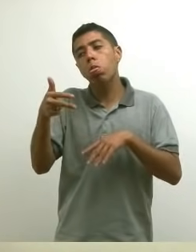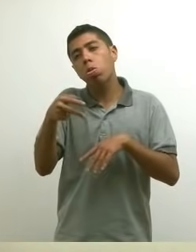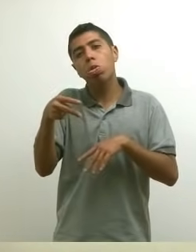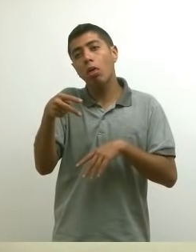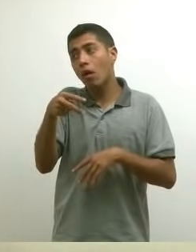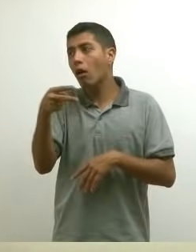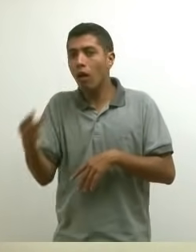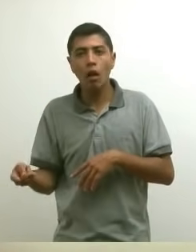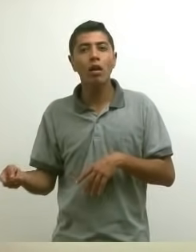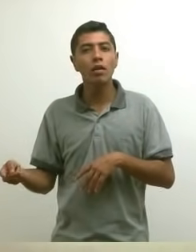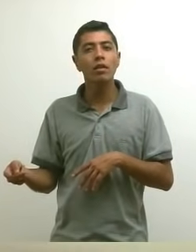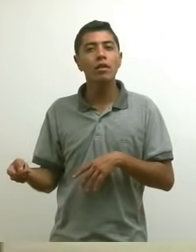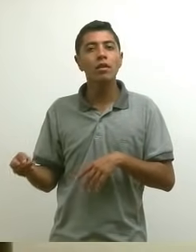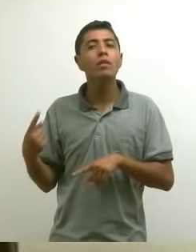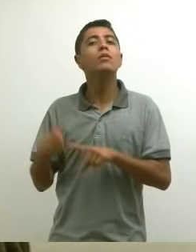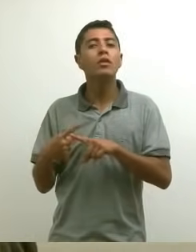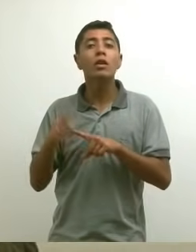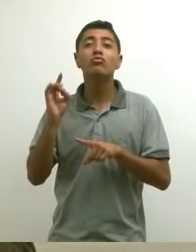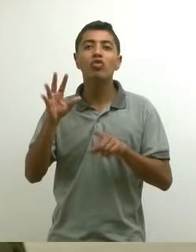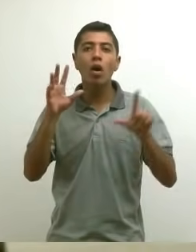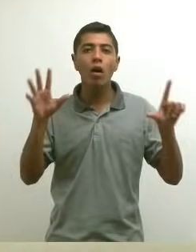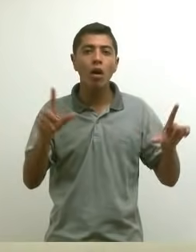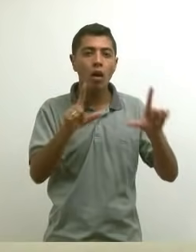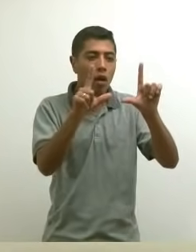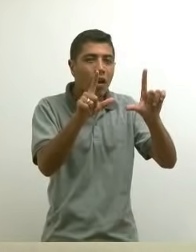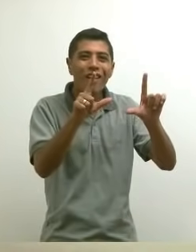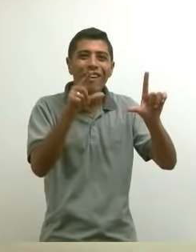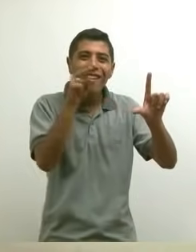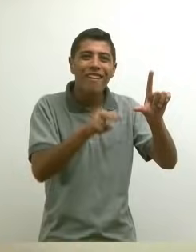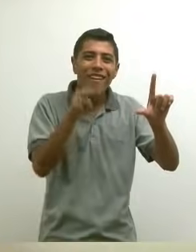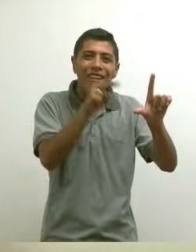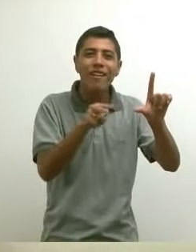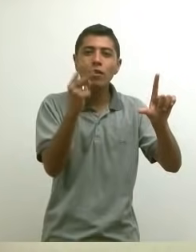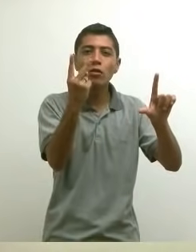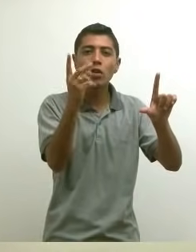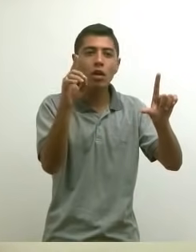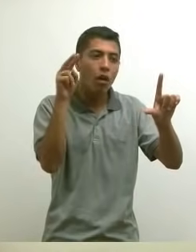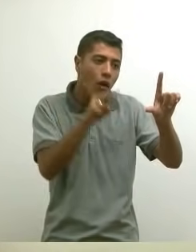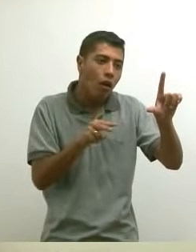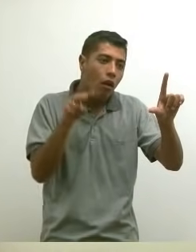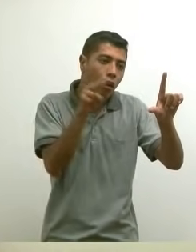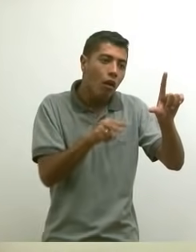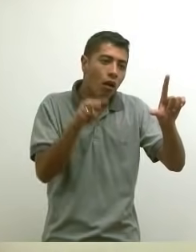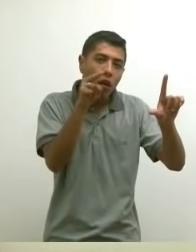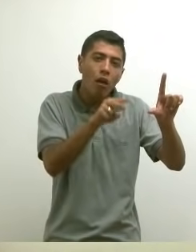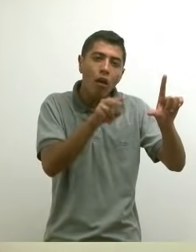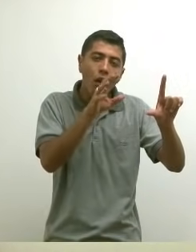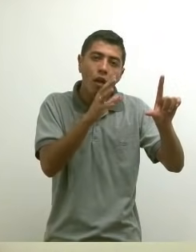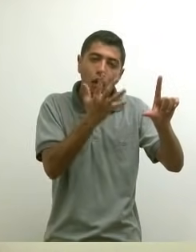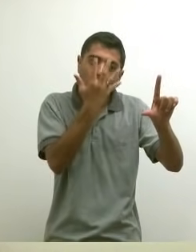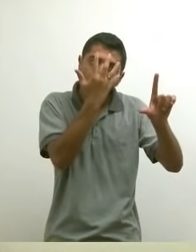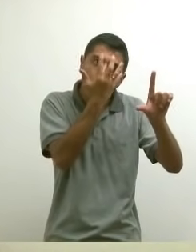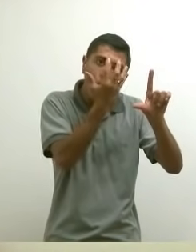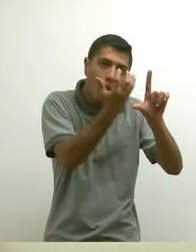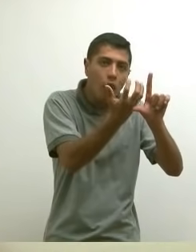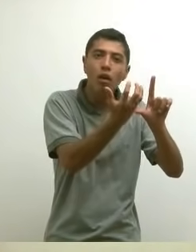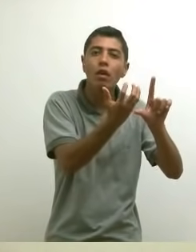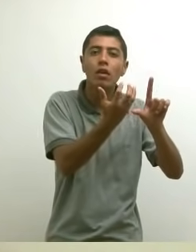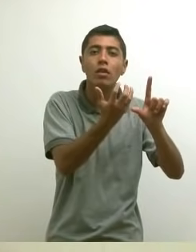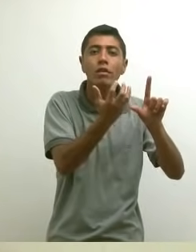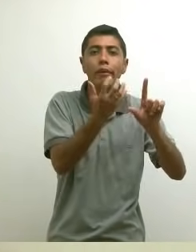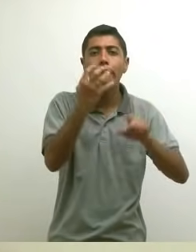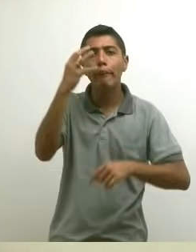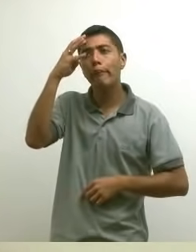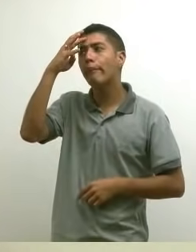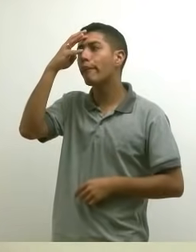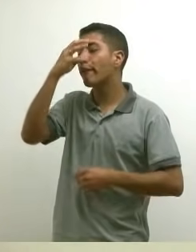virtual em 2d é a realidade que o adulto aumentar a venda só quero trazer coisa no